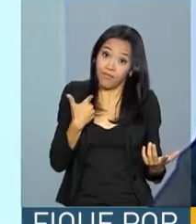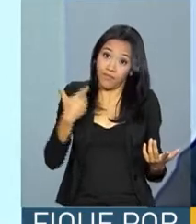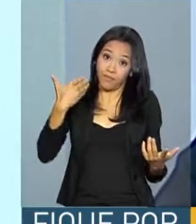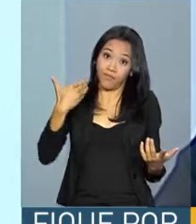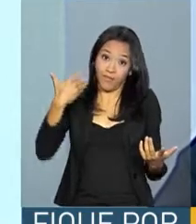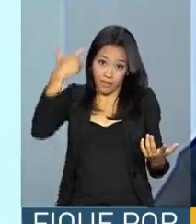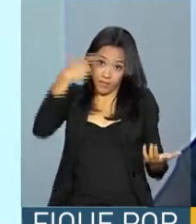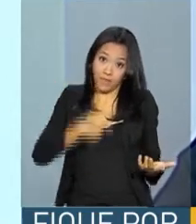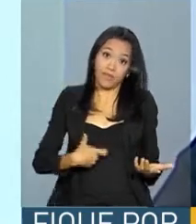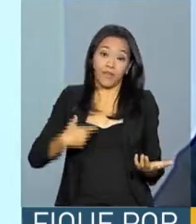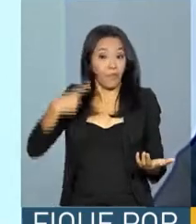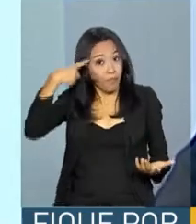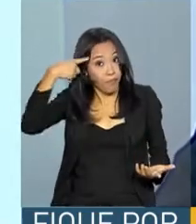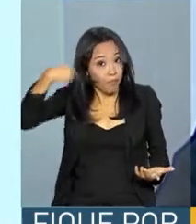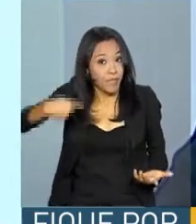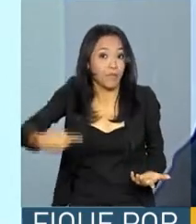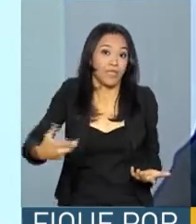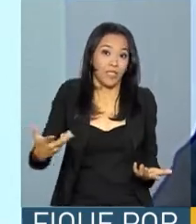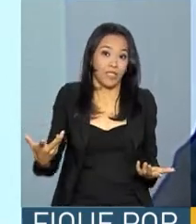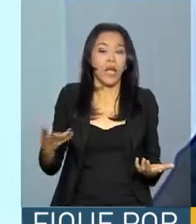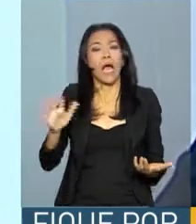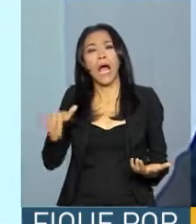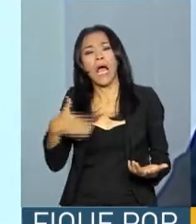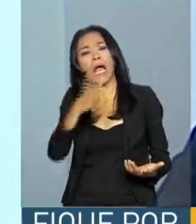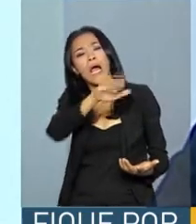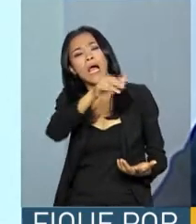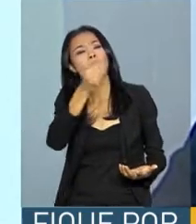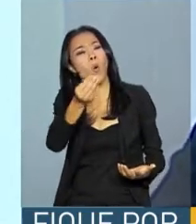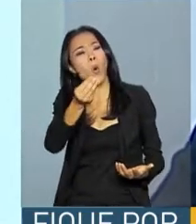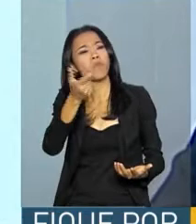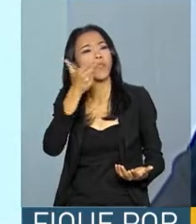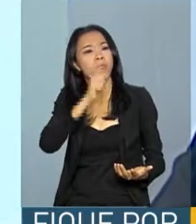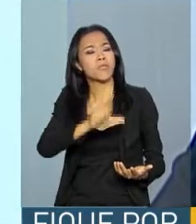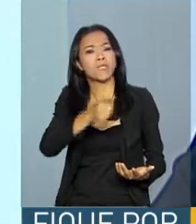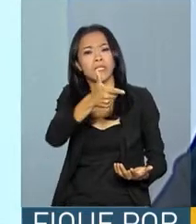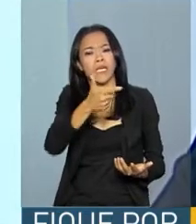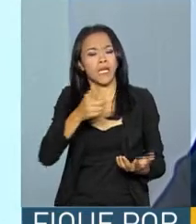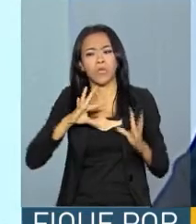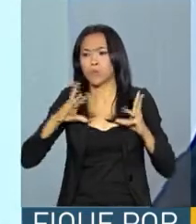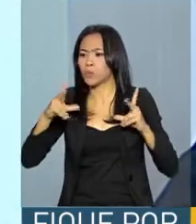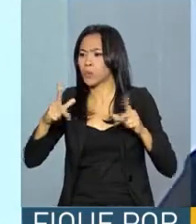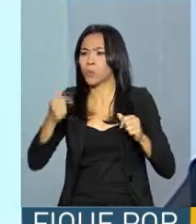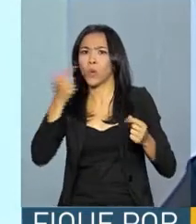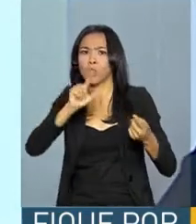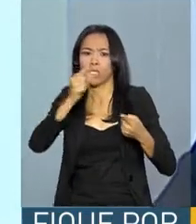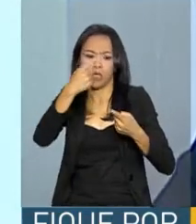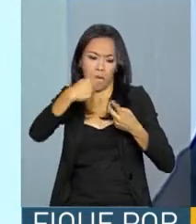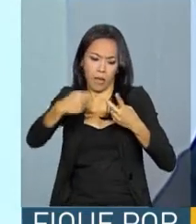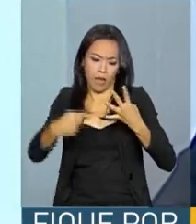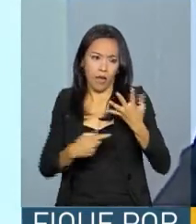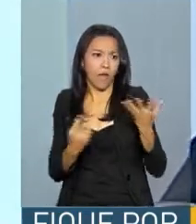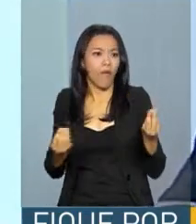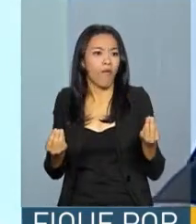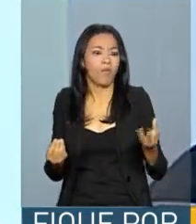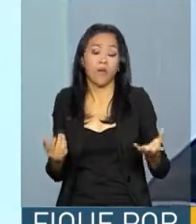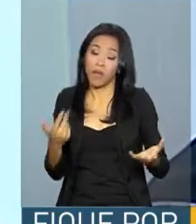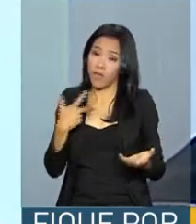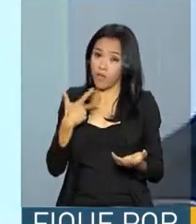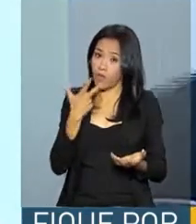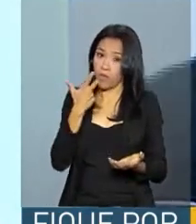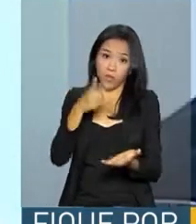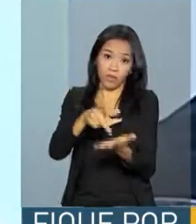Vocês veem que, mas as pessoas me perguntam, Temer, como é que você resistiu a tudo isso? A resistir porque eu tenho a